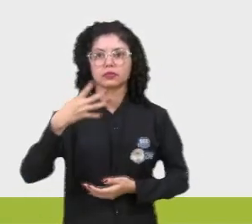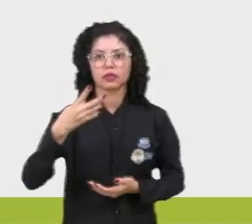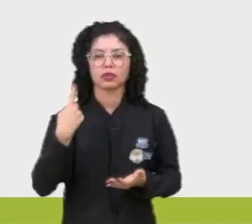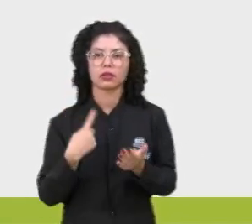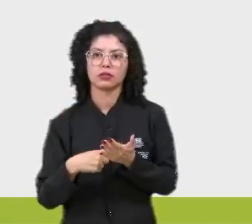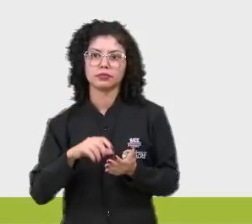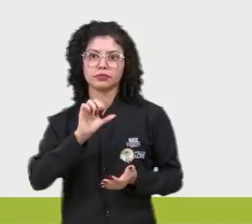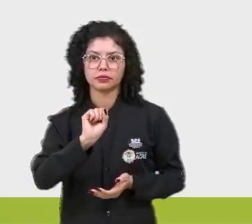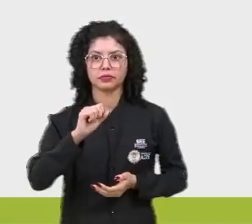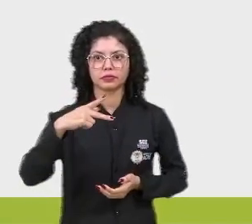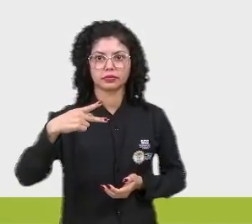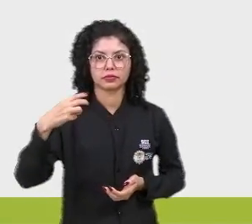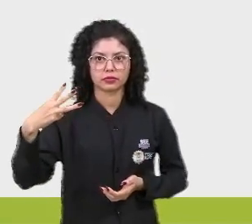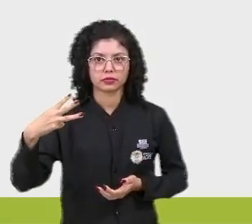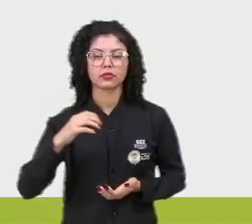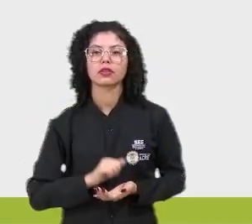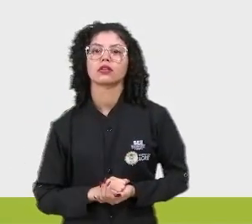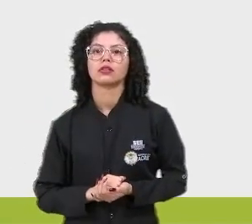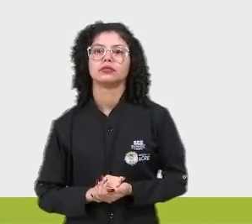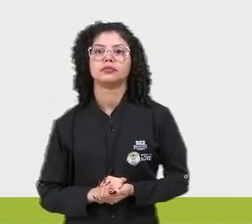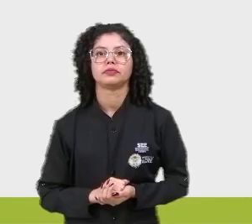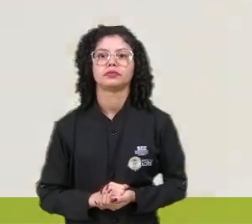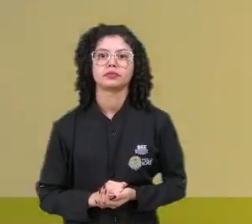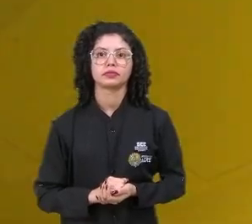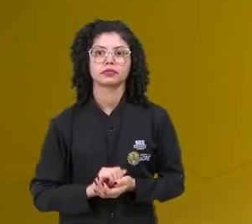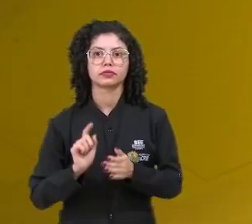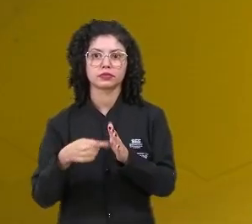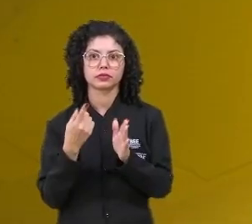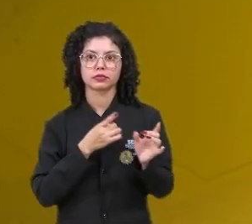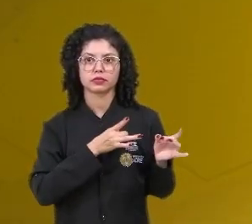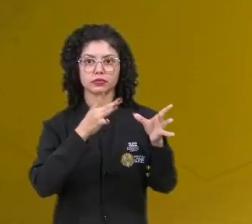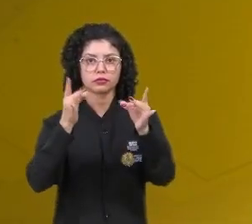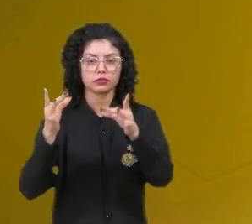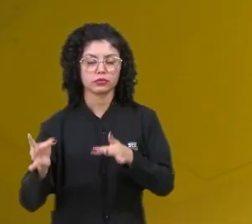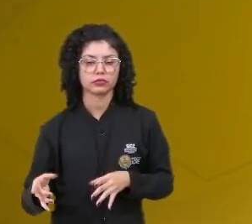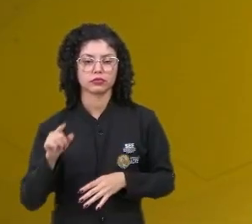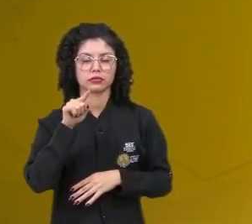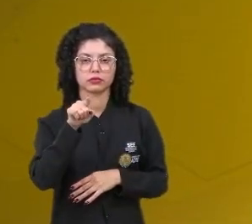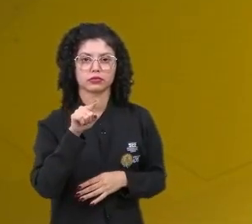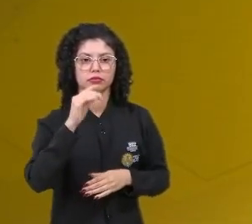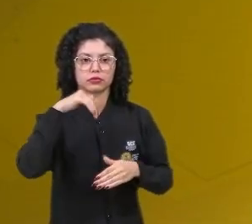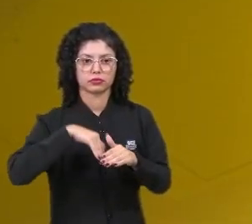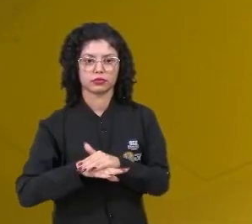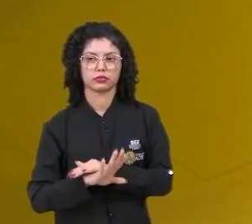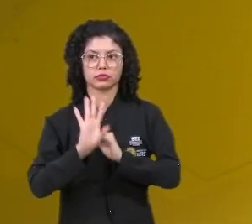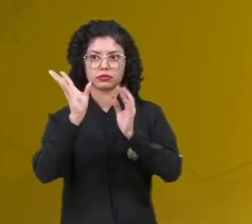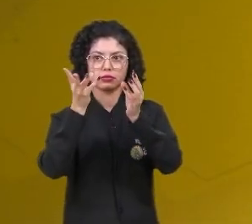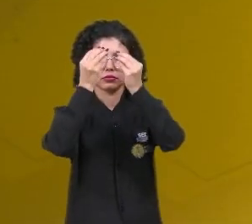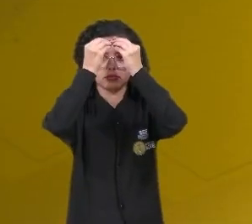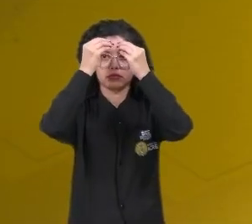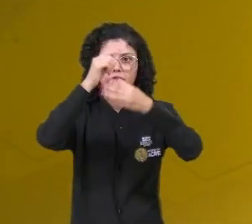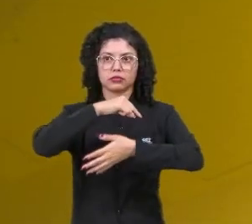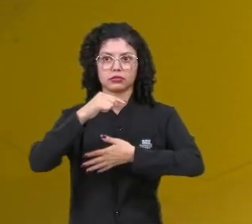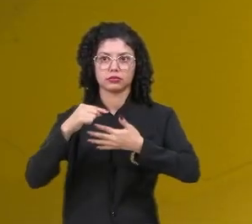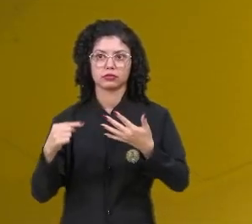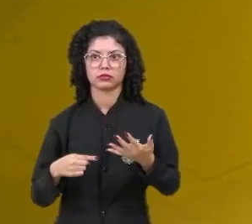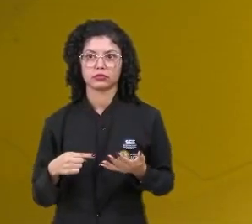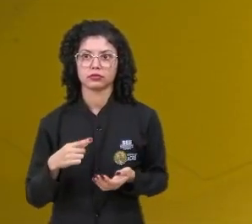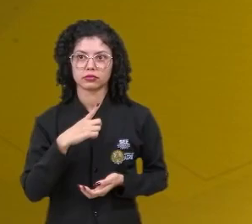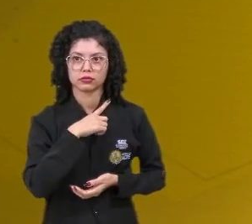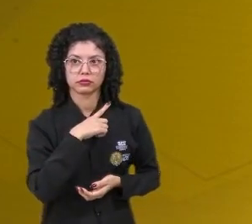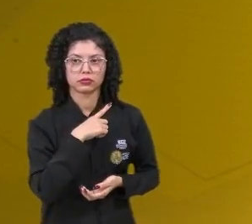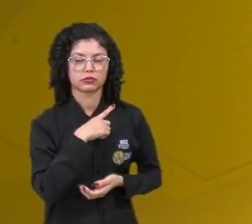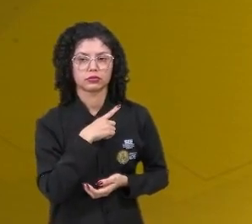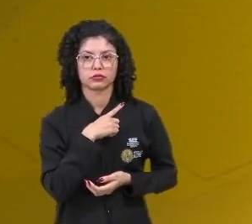considerado sp3. Aí vai a primeira dica para você guardar aí os tipos de hibridização que o carbono